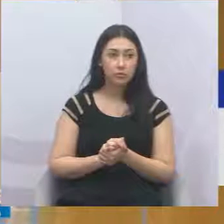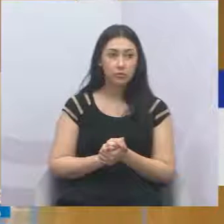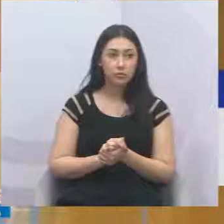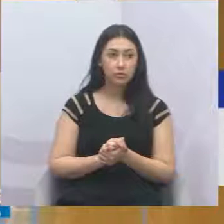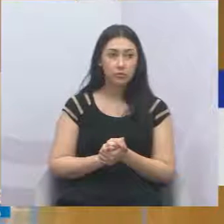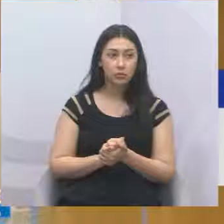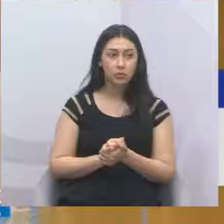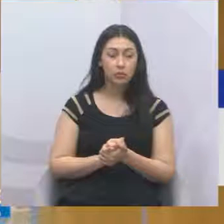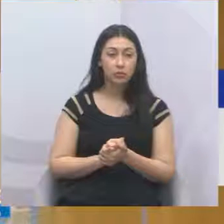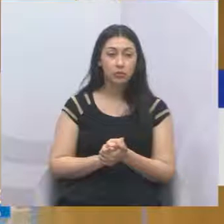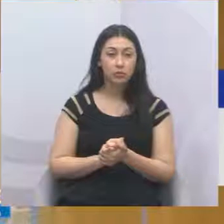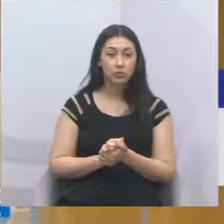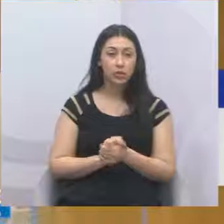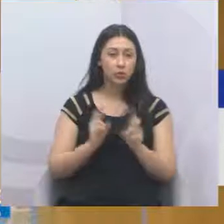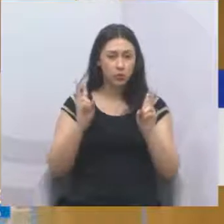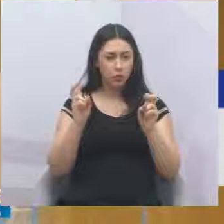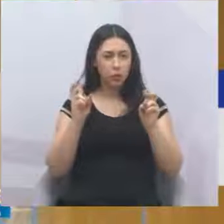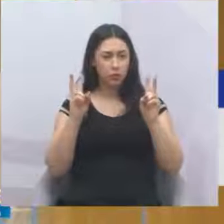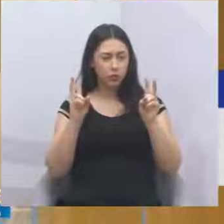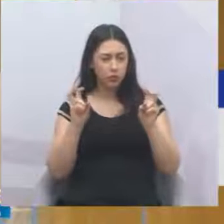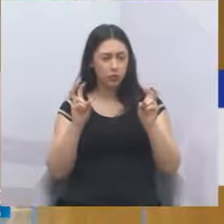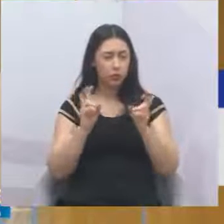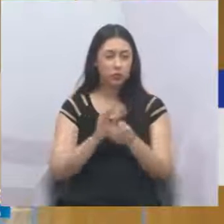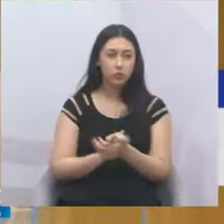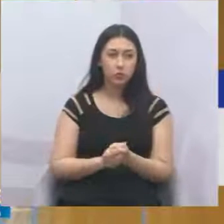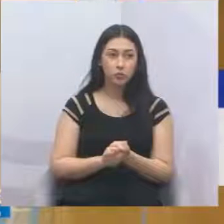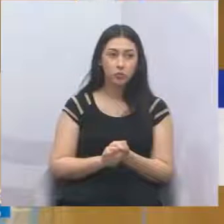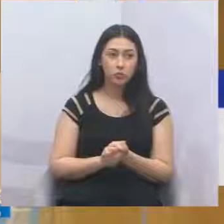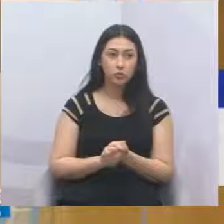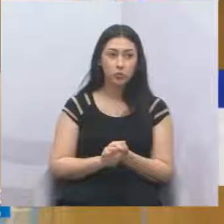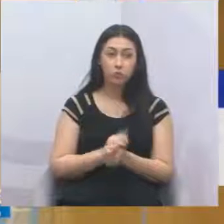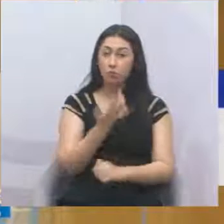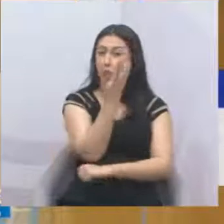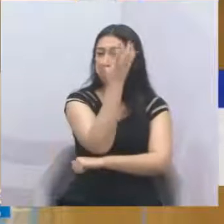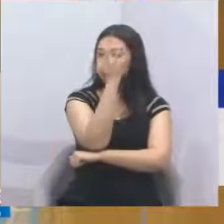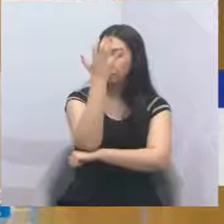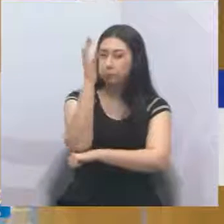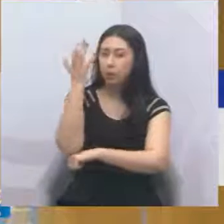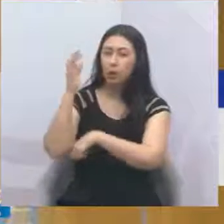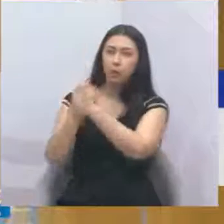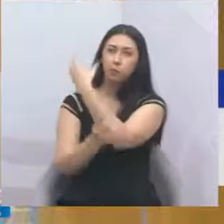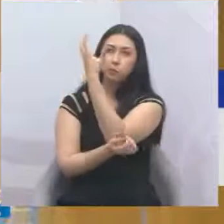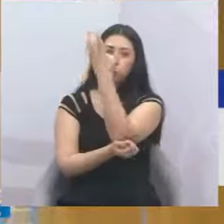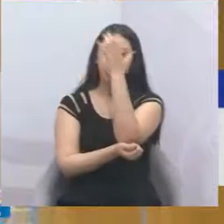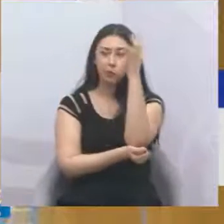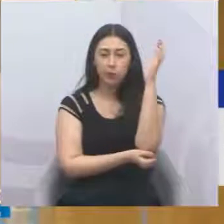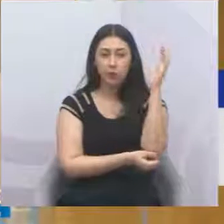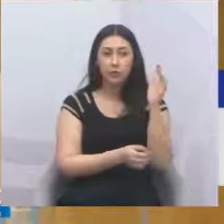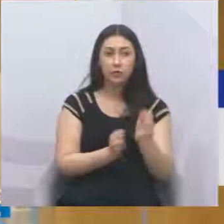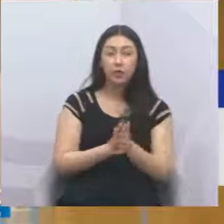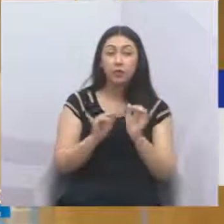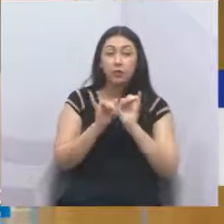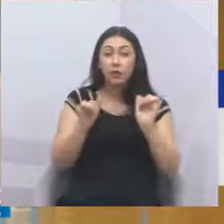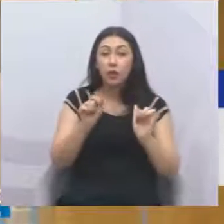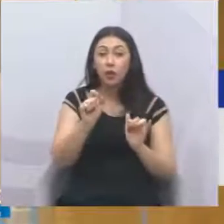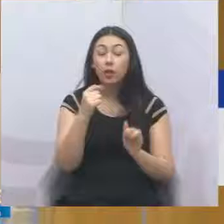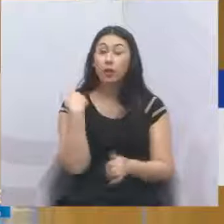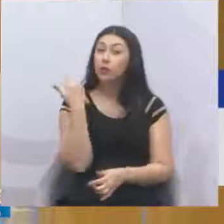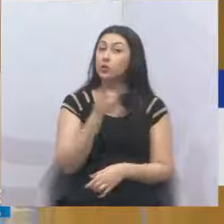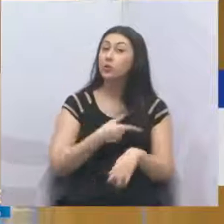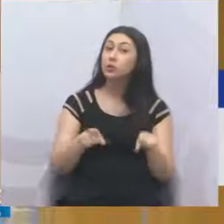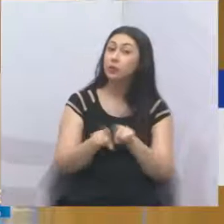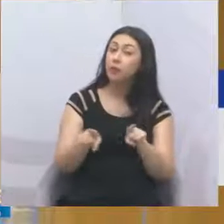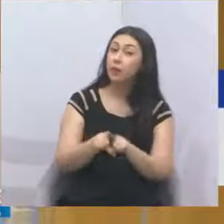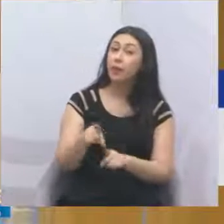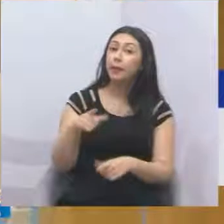ainda dentro dessa questão de arborização do município, falar que nós temos